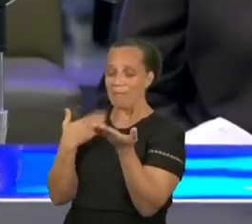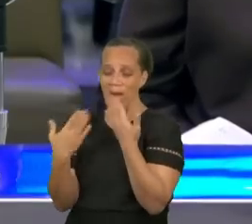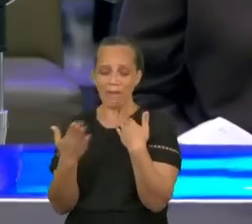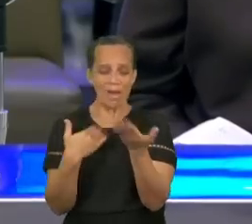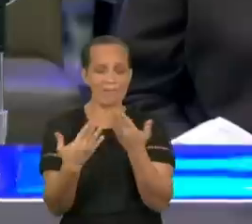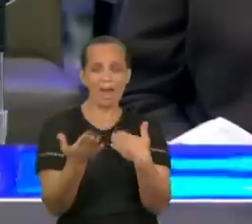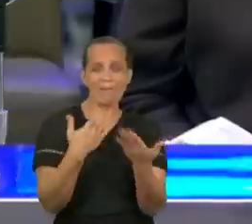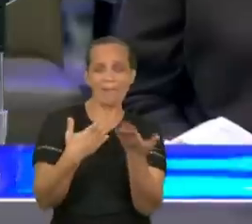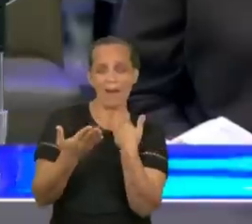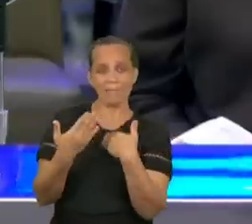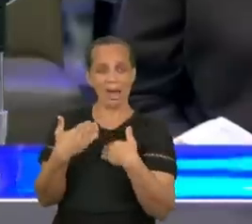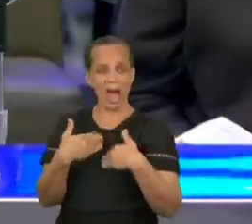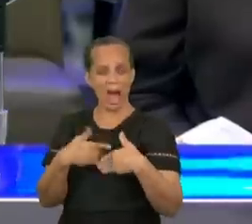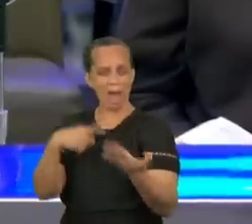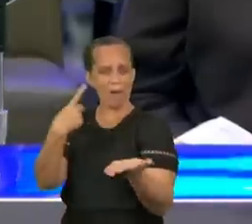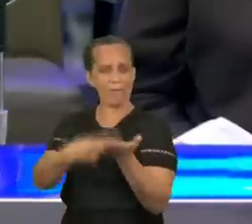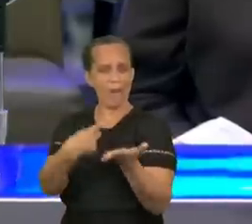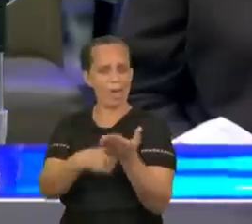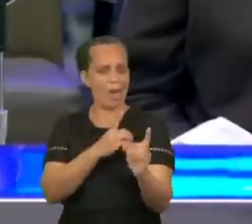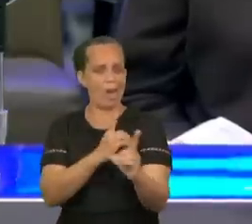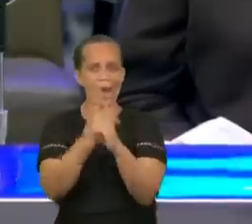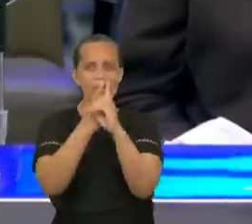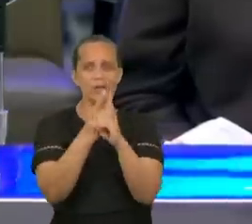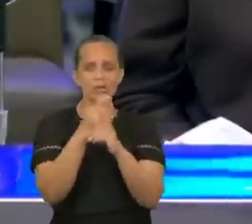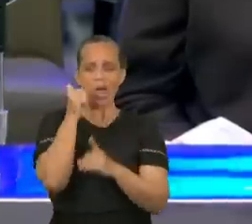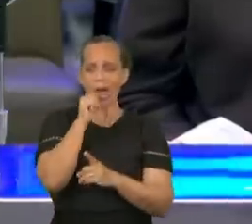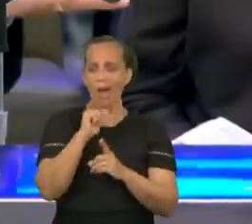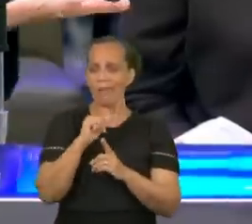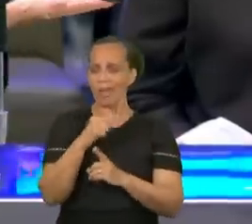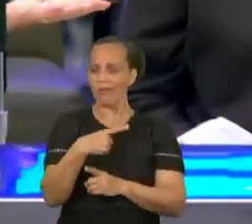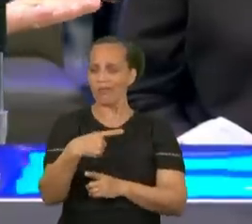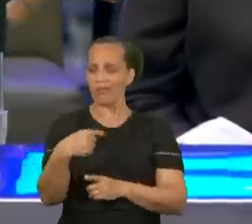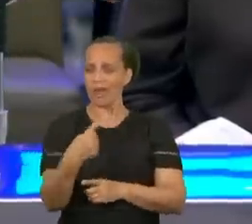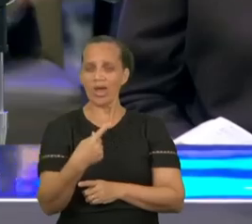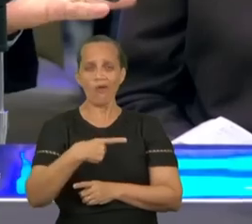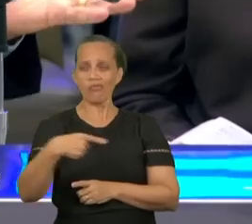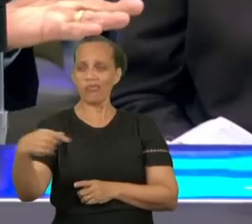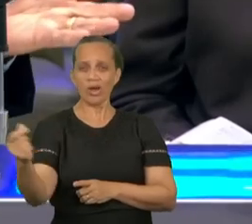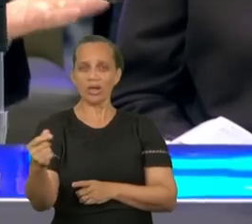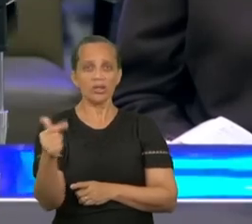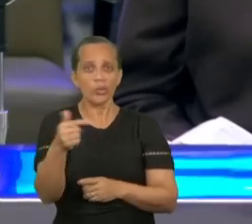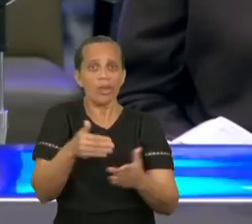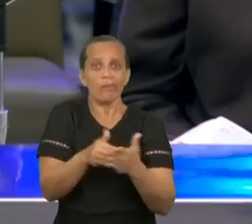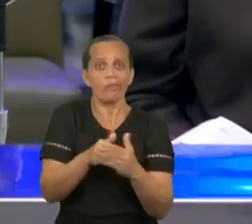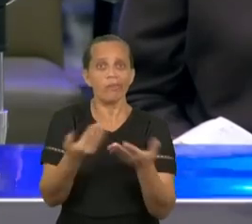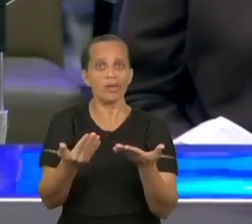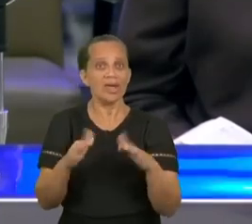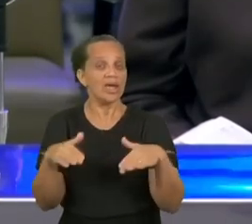bate-papo o cara marca encontro ela vai-se embora não tem regra não tem governo e depois